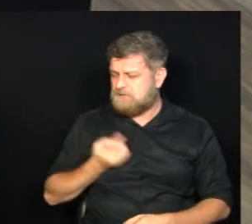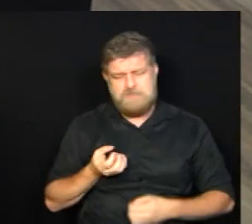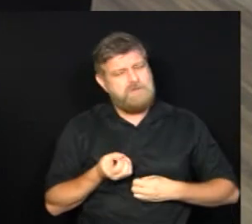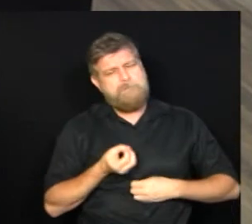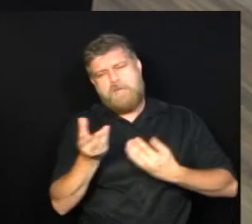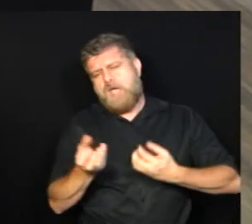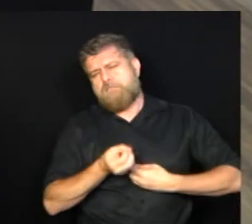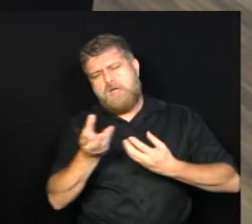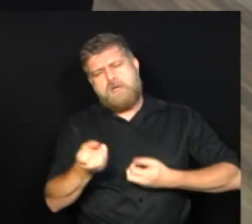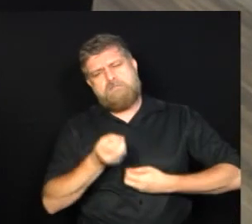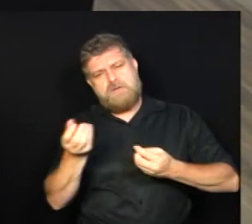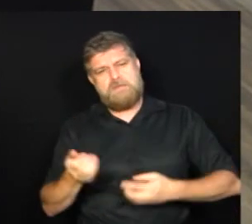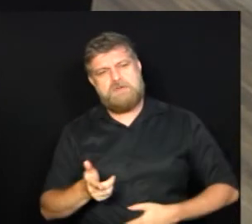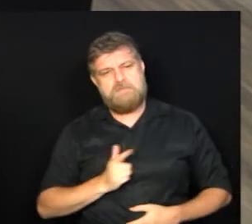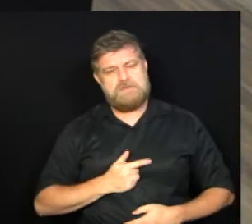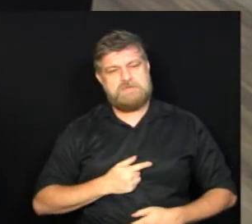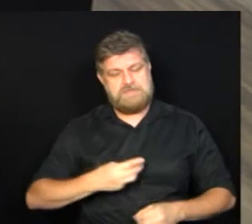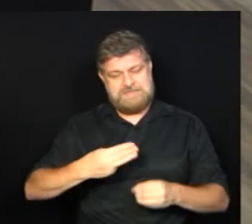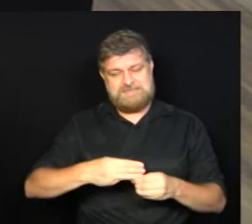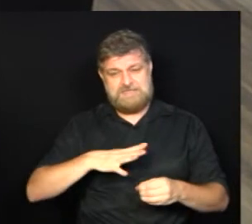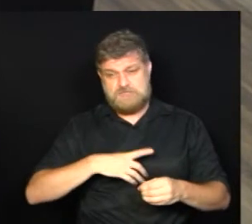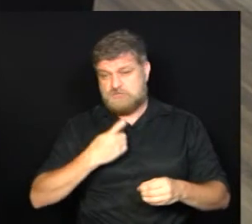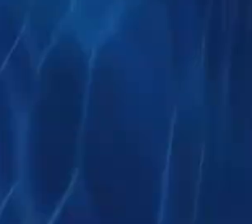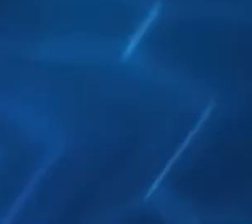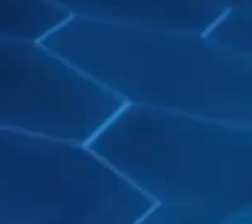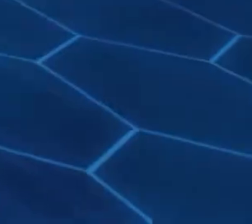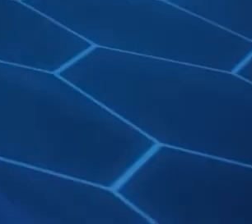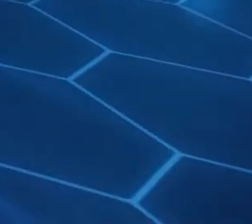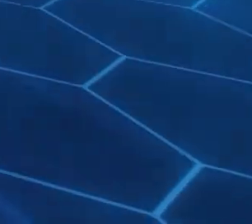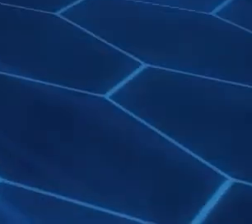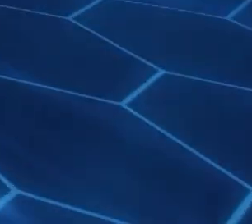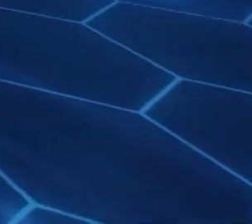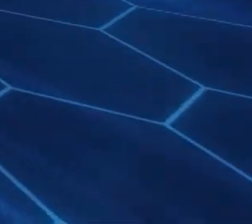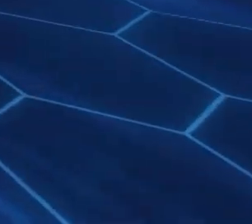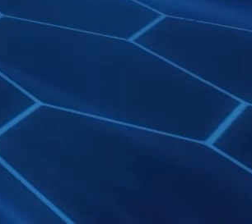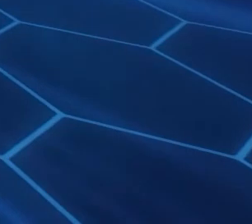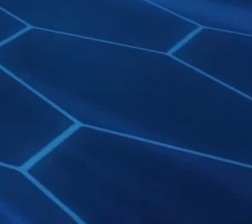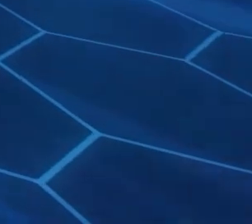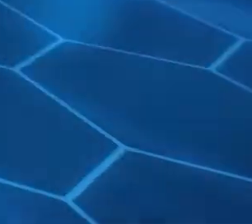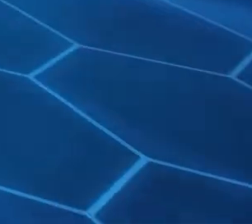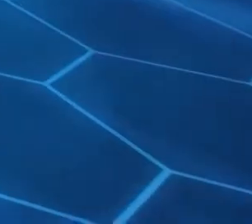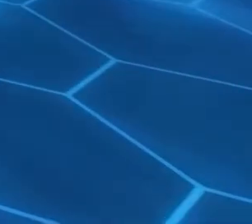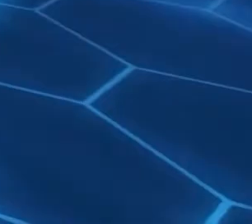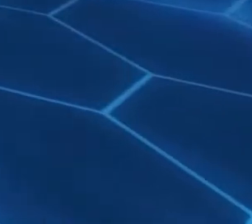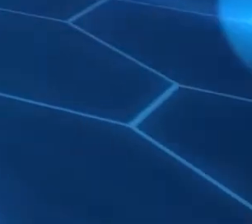as informações, as notícias da metrópole de Campinas.